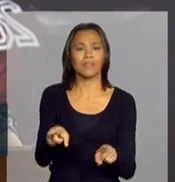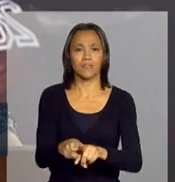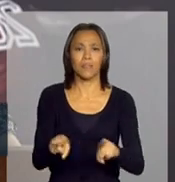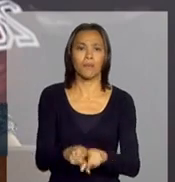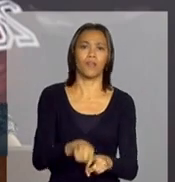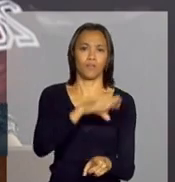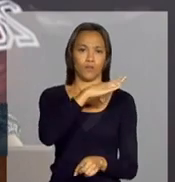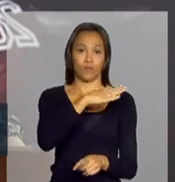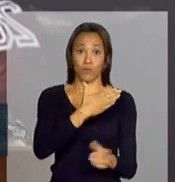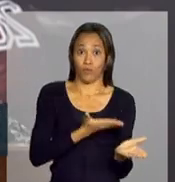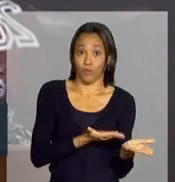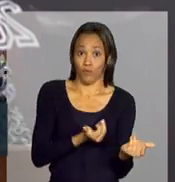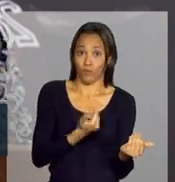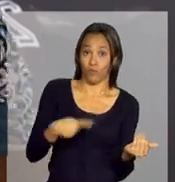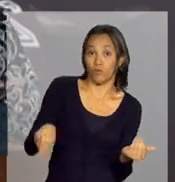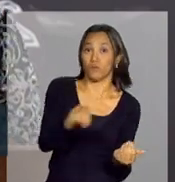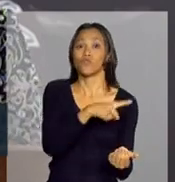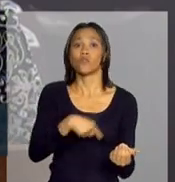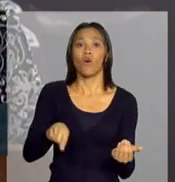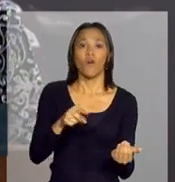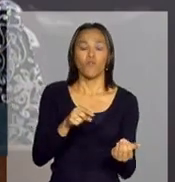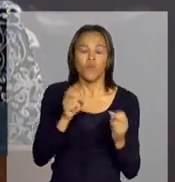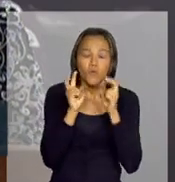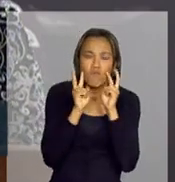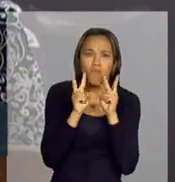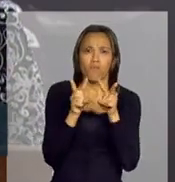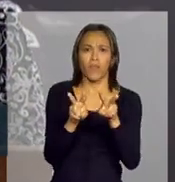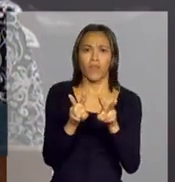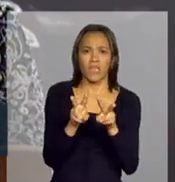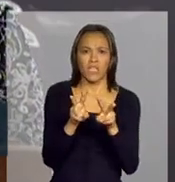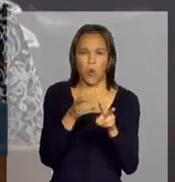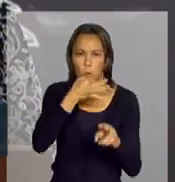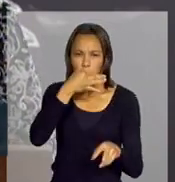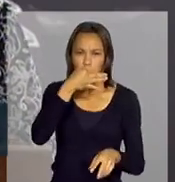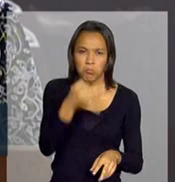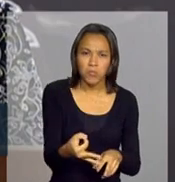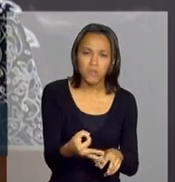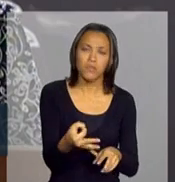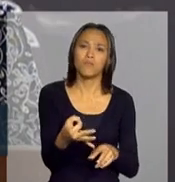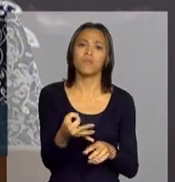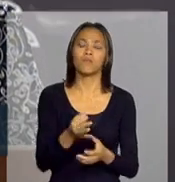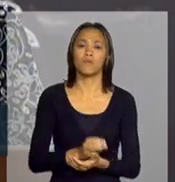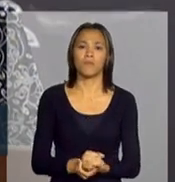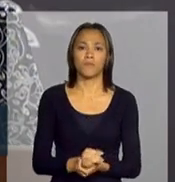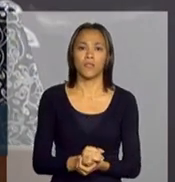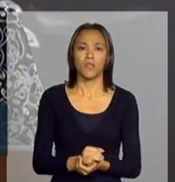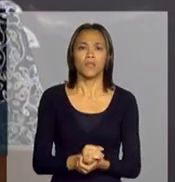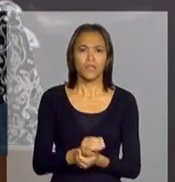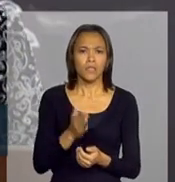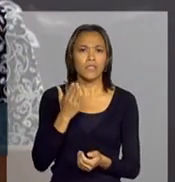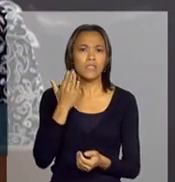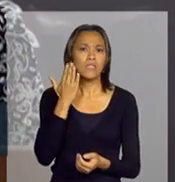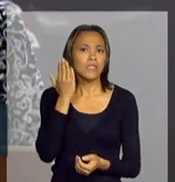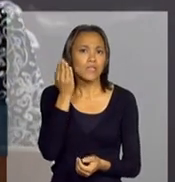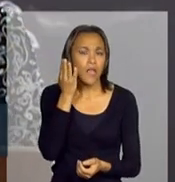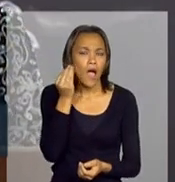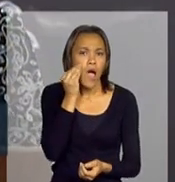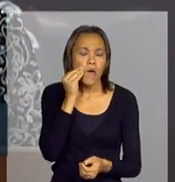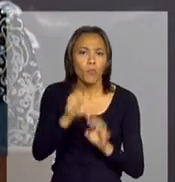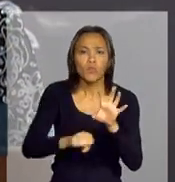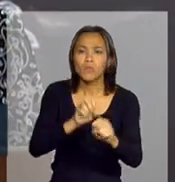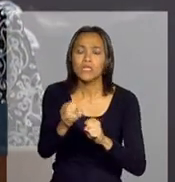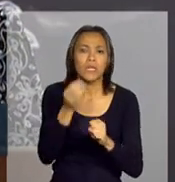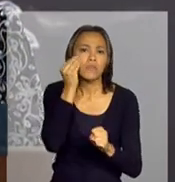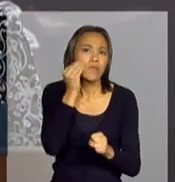nossas juventudes um olhar crítico que procure a experimentação que